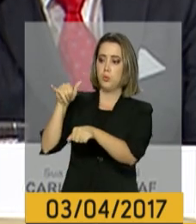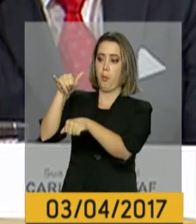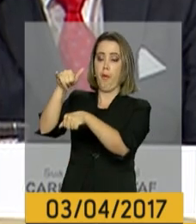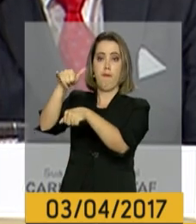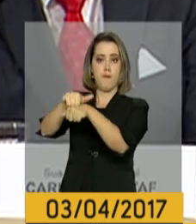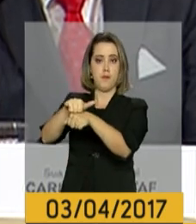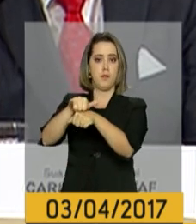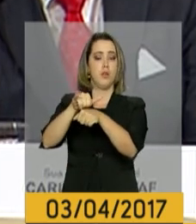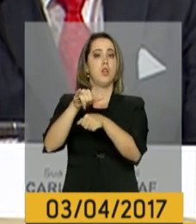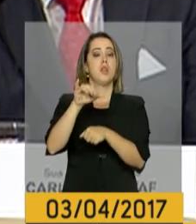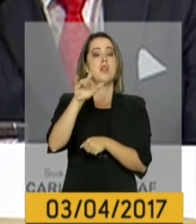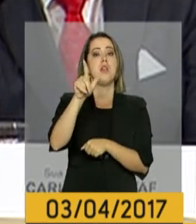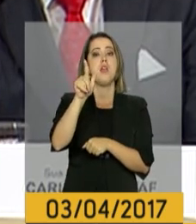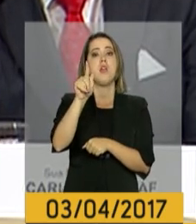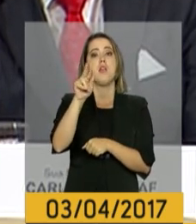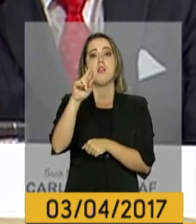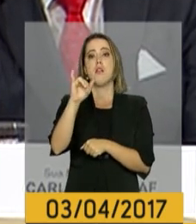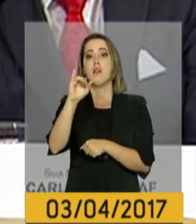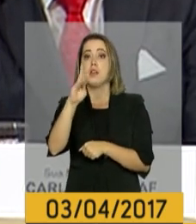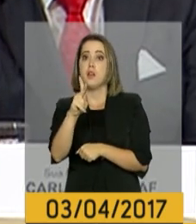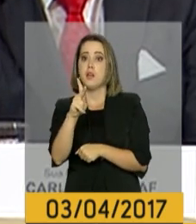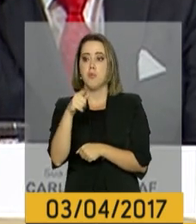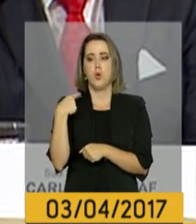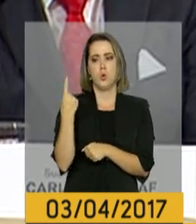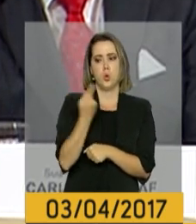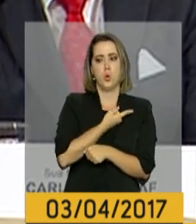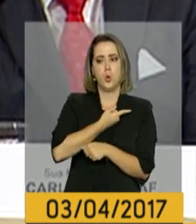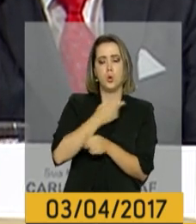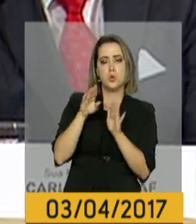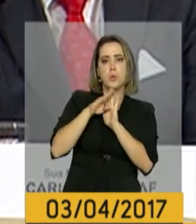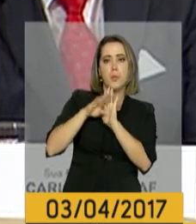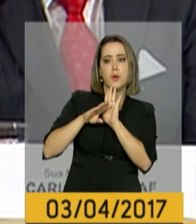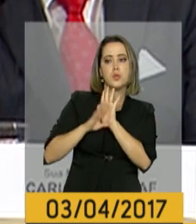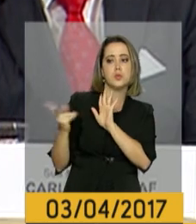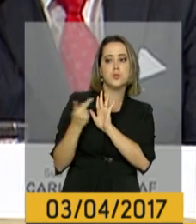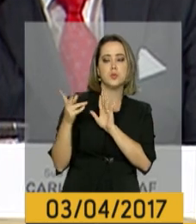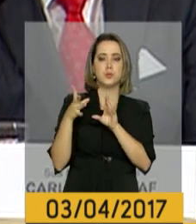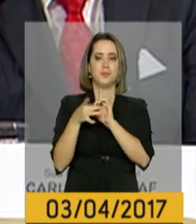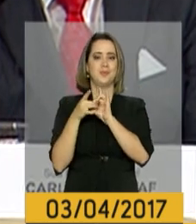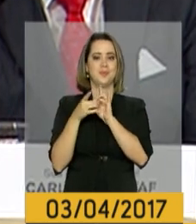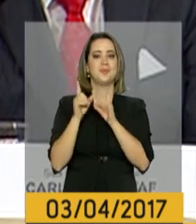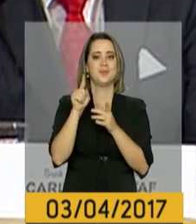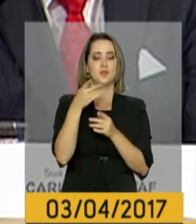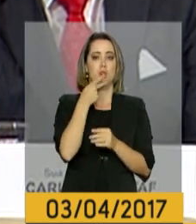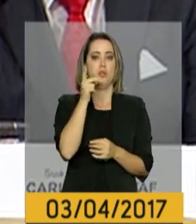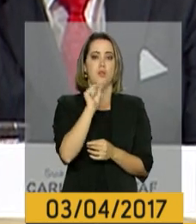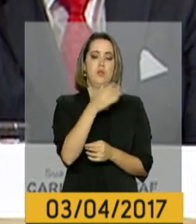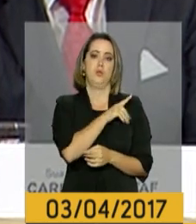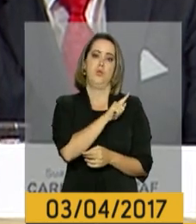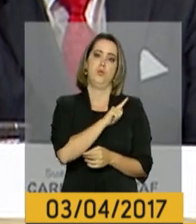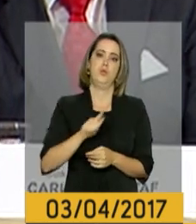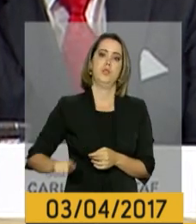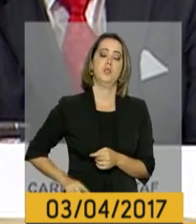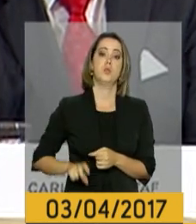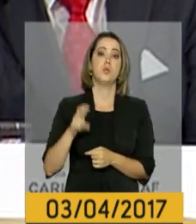Gripen, nosso maior empreendimento conjunto. Como disse o governador Geraldo Alckmin, são